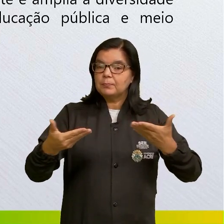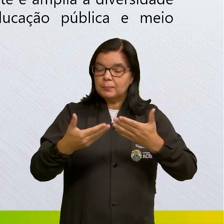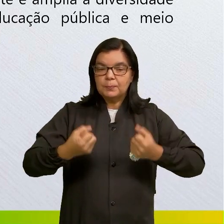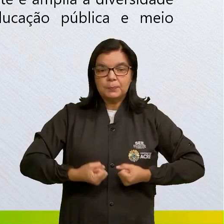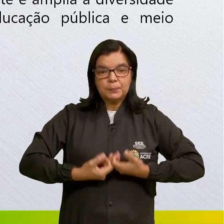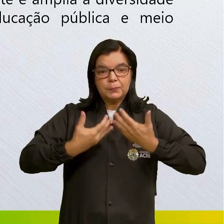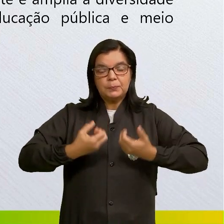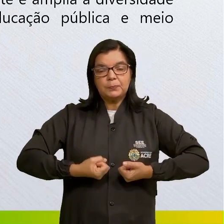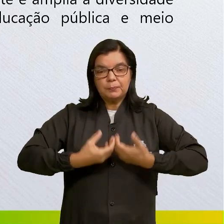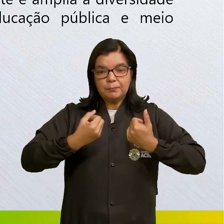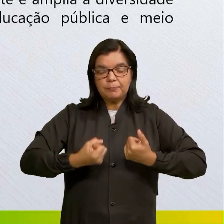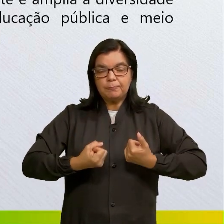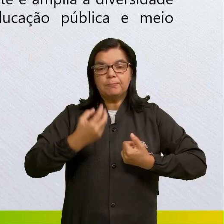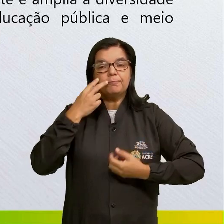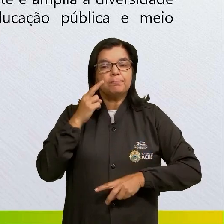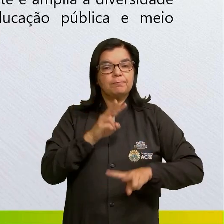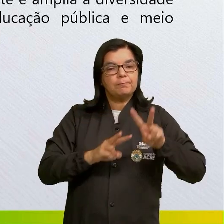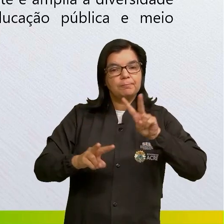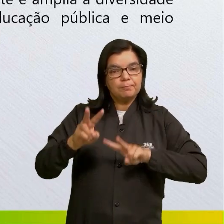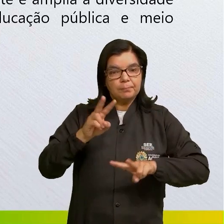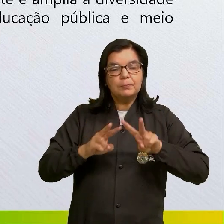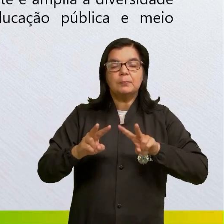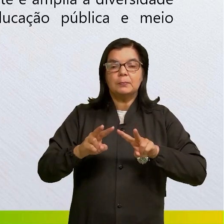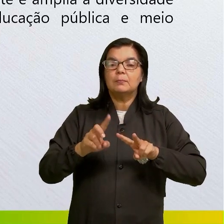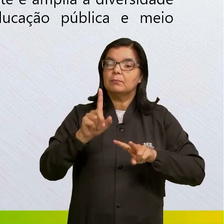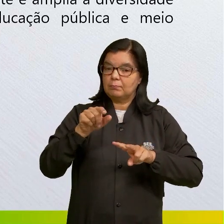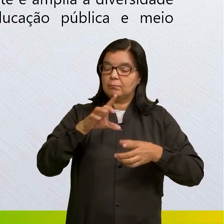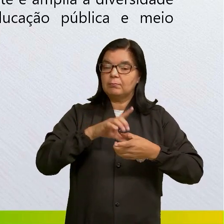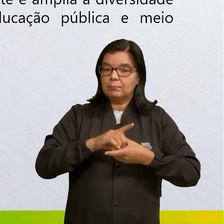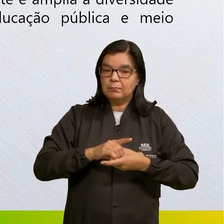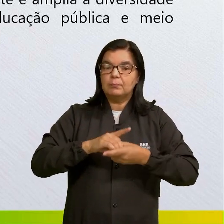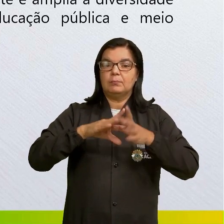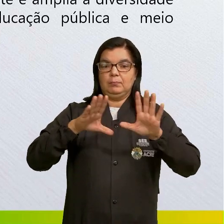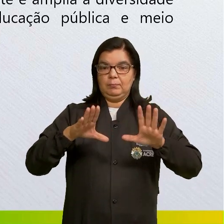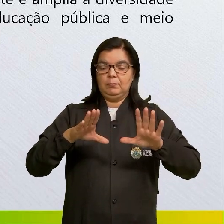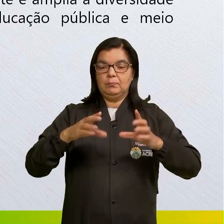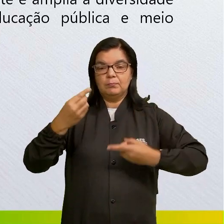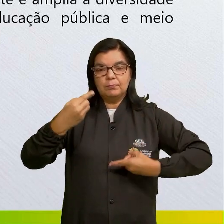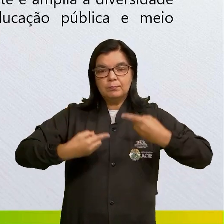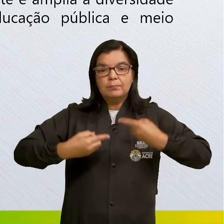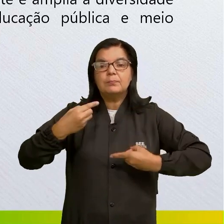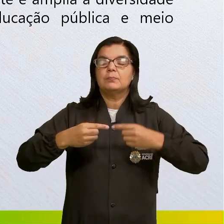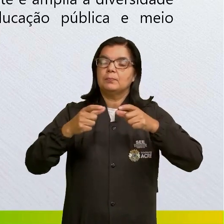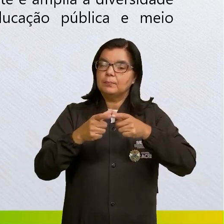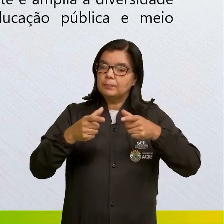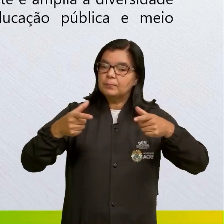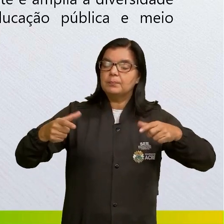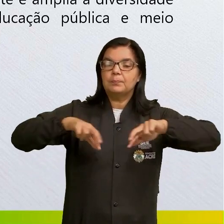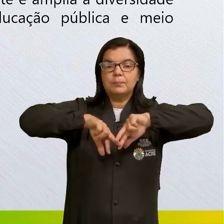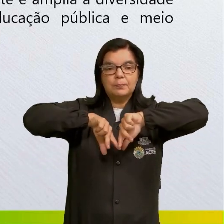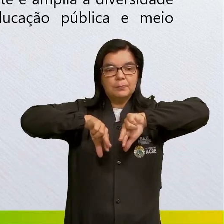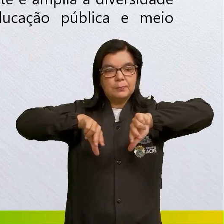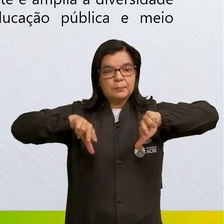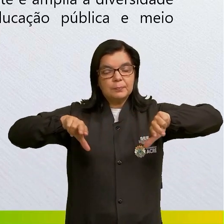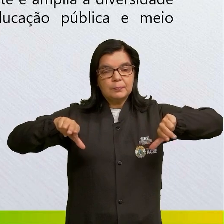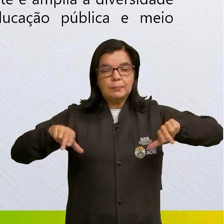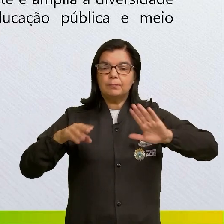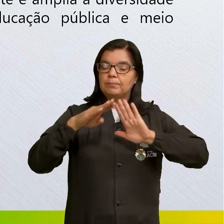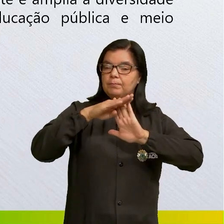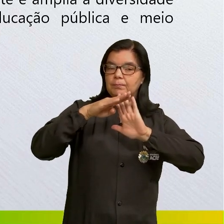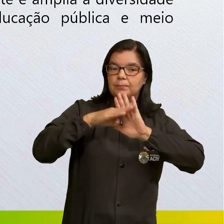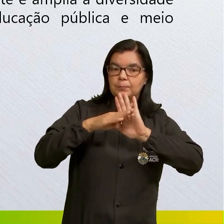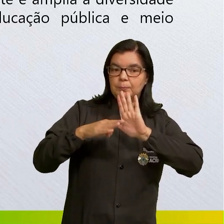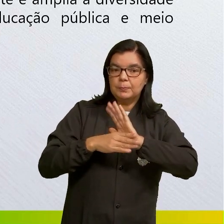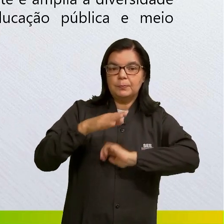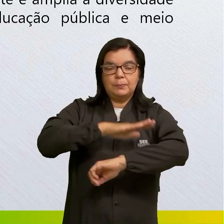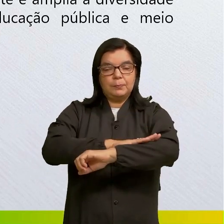se expressar e ganhar visibilidade. Isso democratiza o debate e amplia a diversidade de